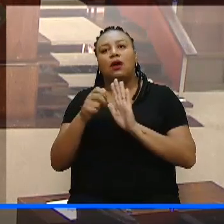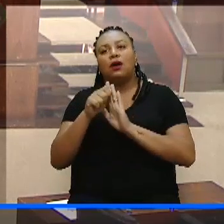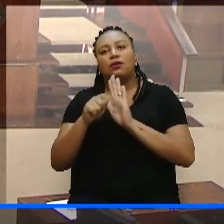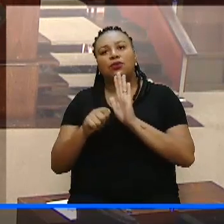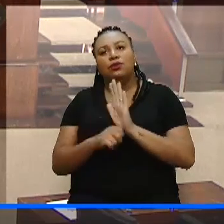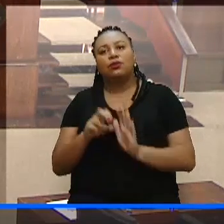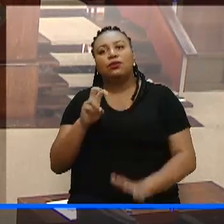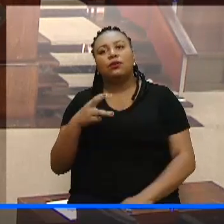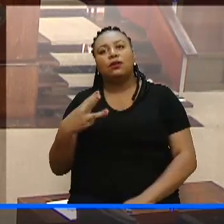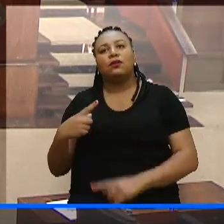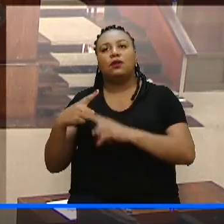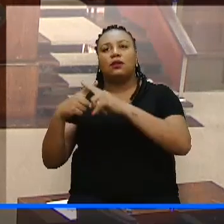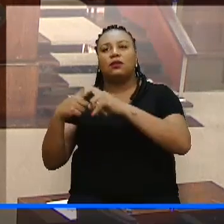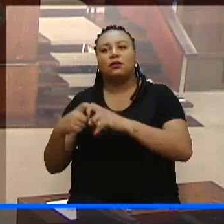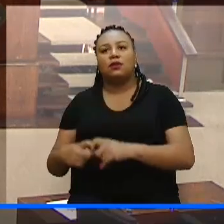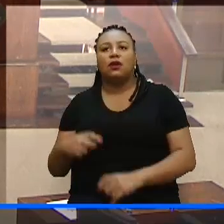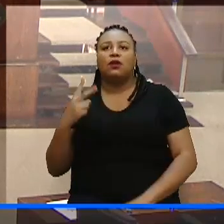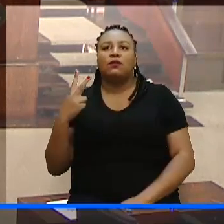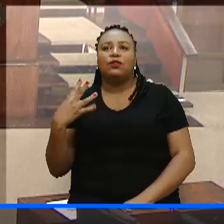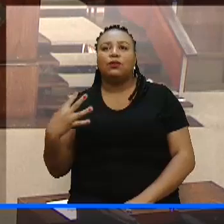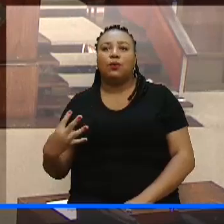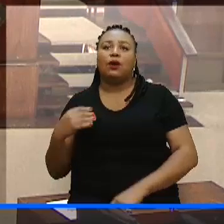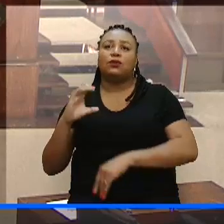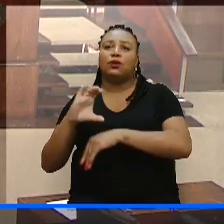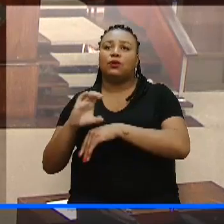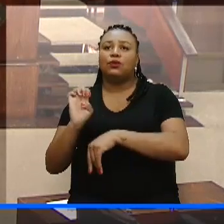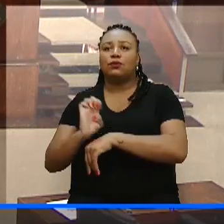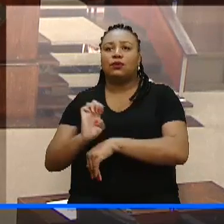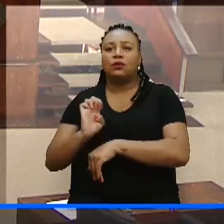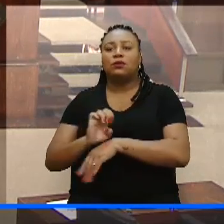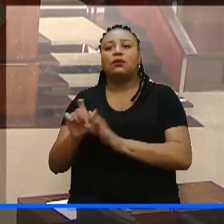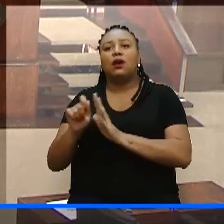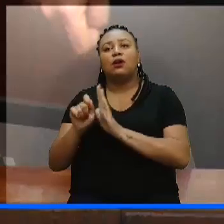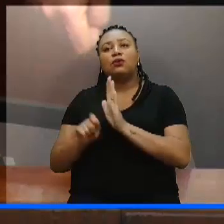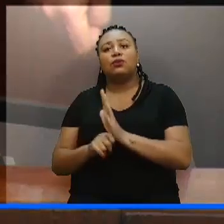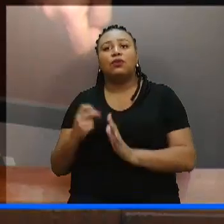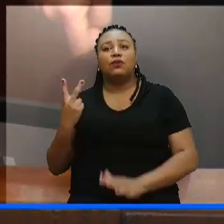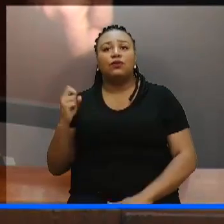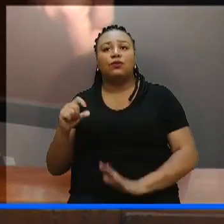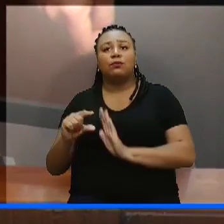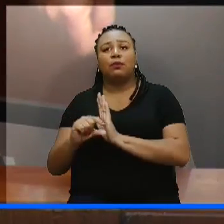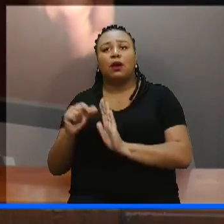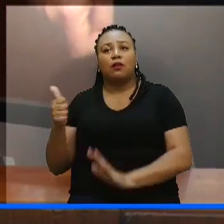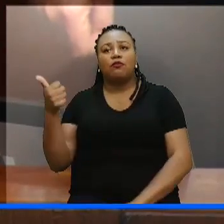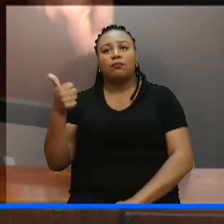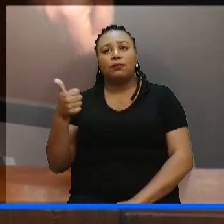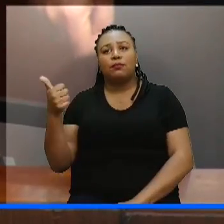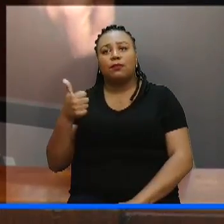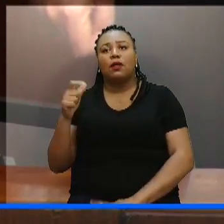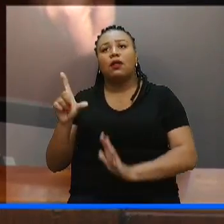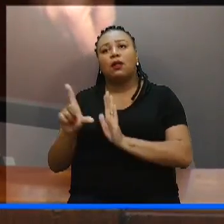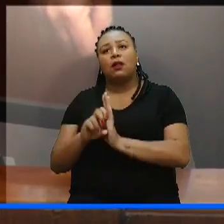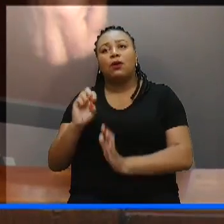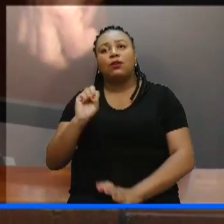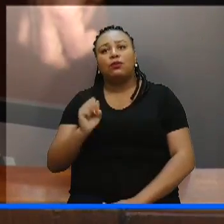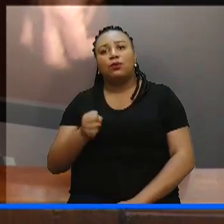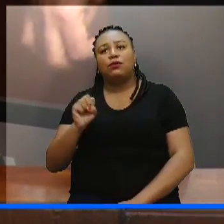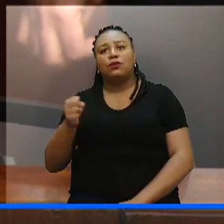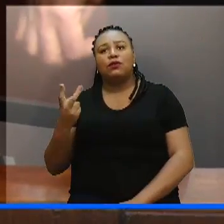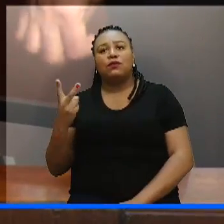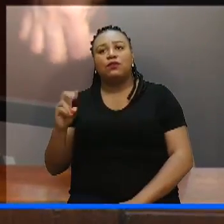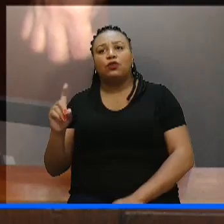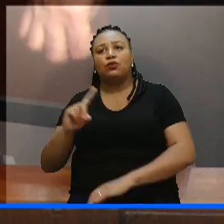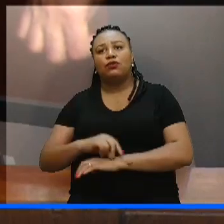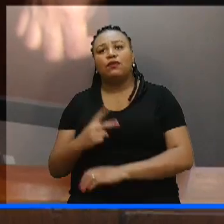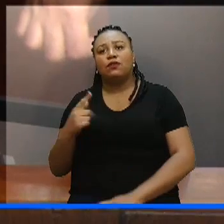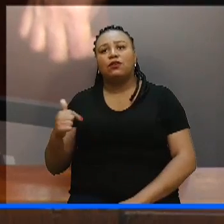53 inciso 24 da constituição estadual e do artigo 28 parágrafo 1º da lei número 8 mil 820